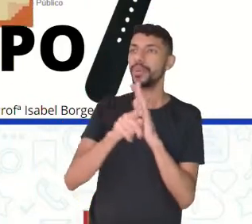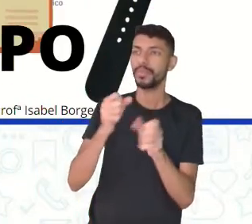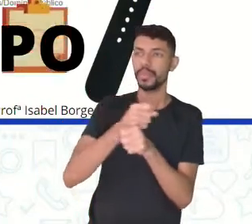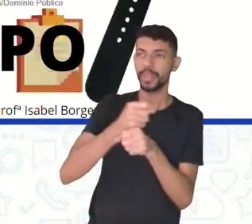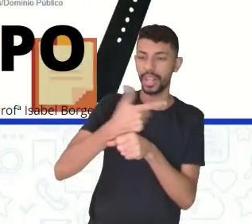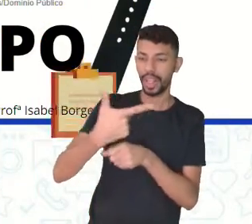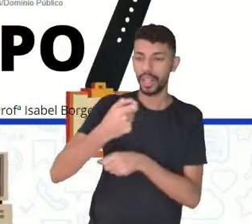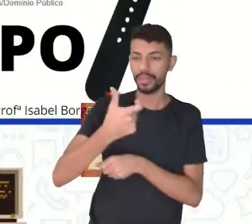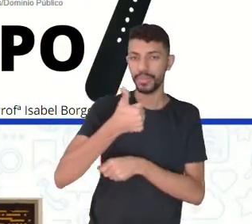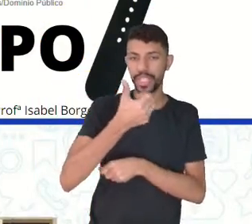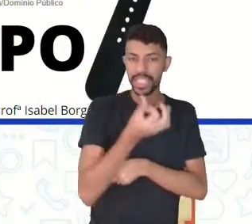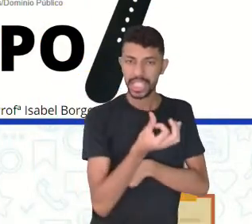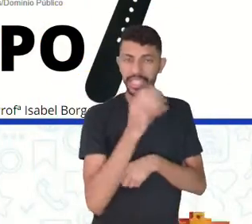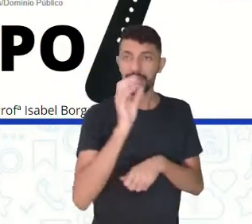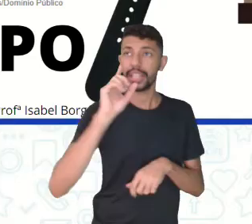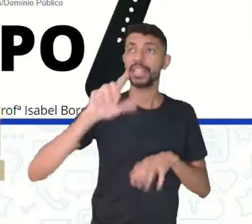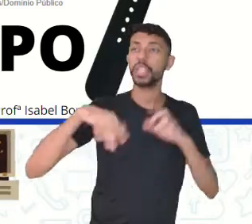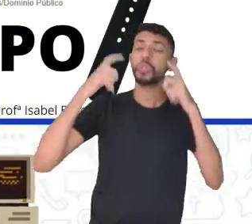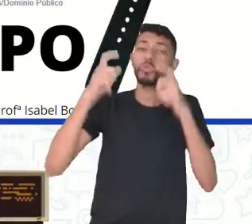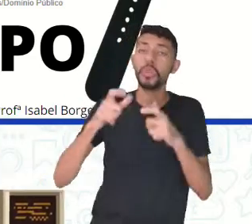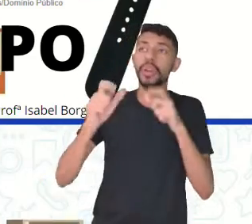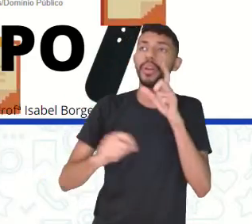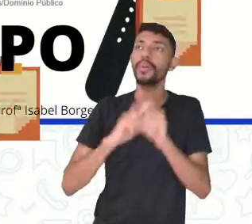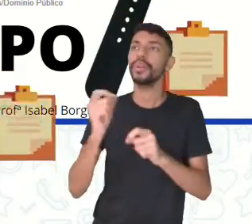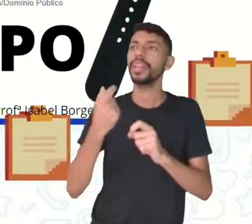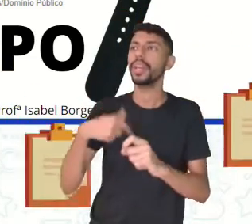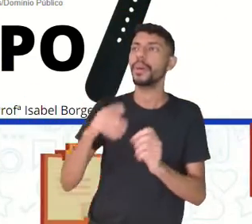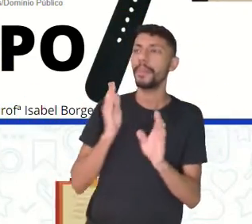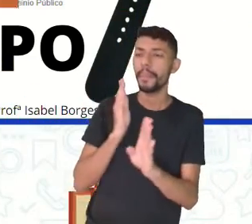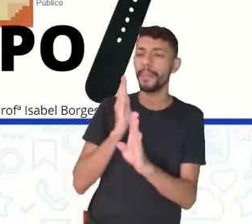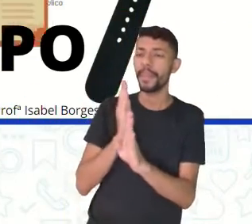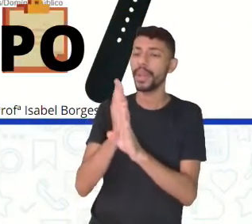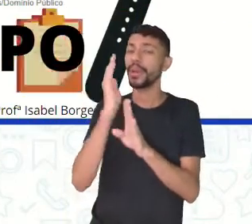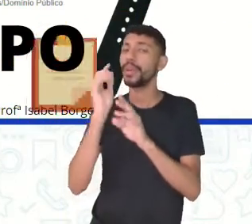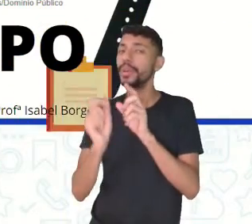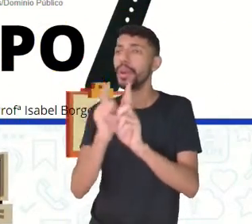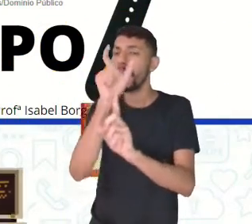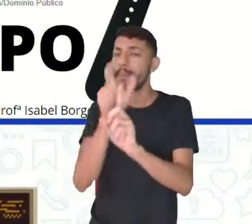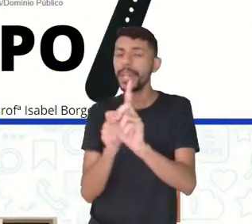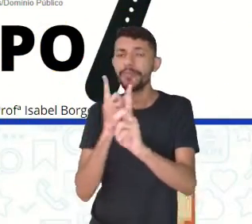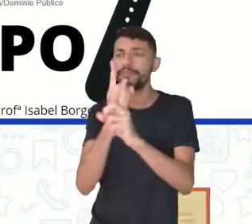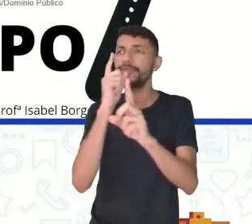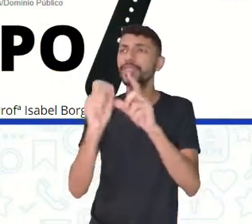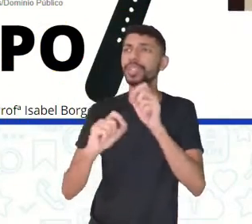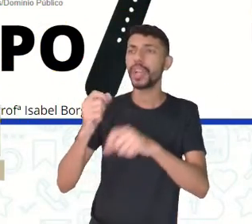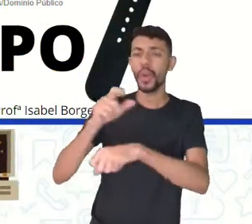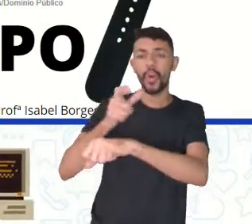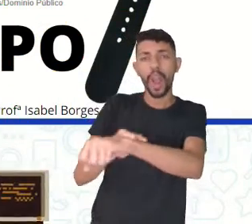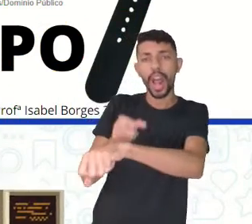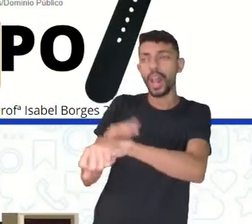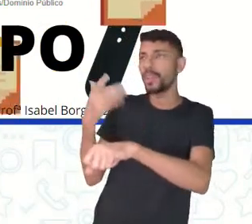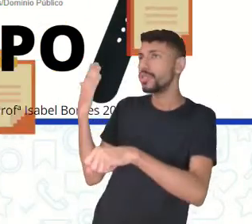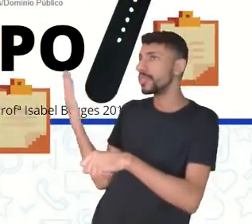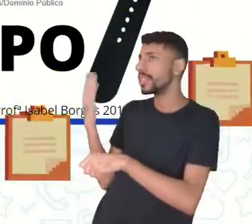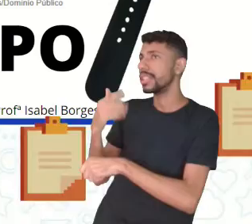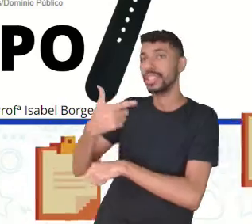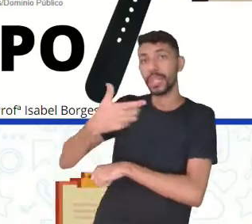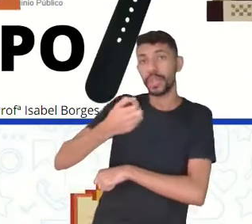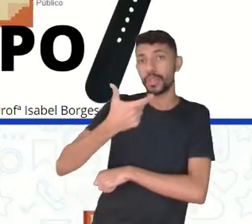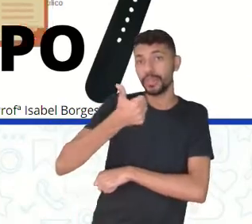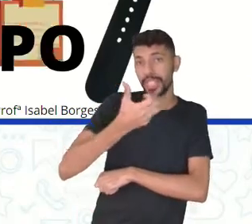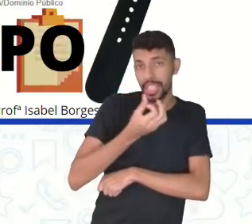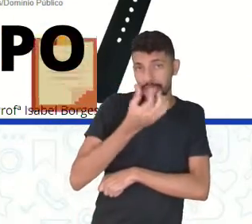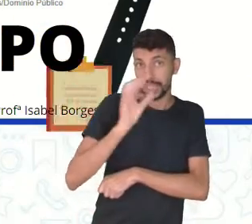né, em um determinado local, eu me deparo com um adolescente com esse relógio. Em 2016, para mim, foi